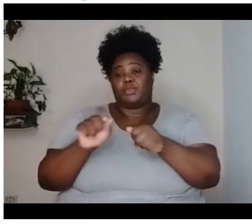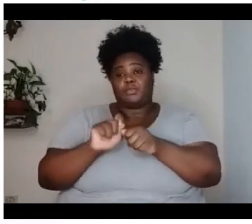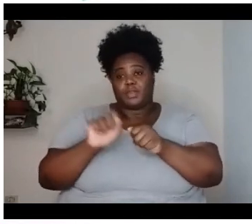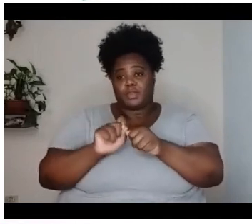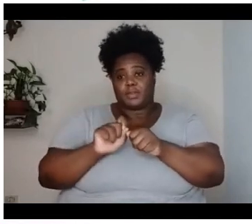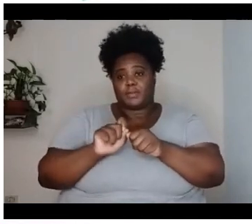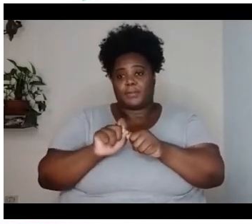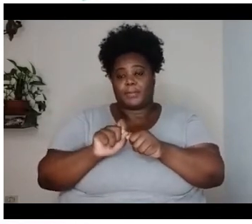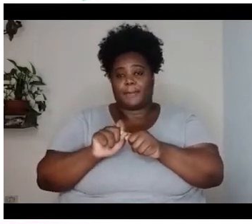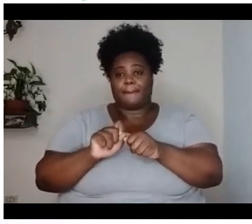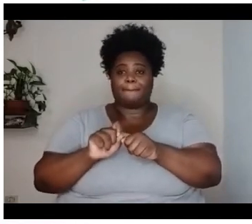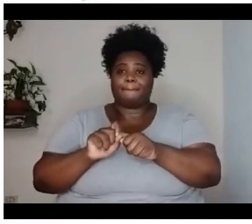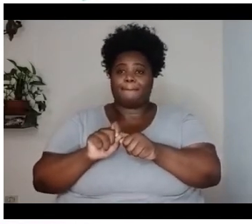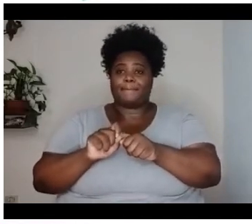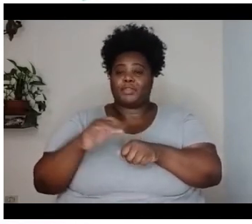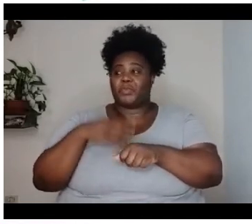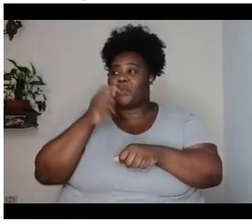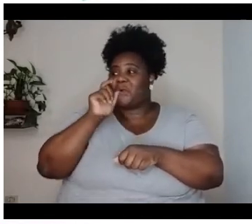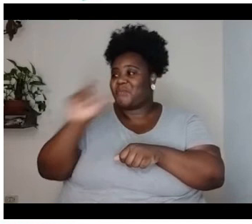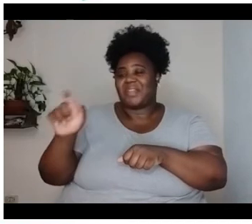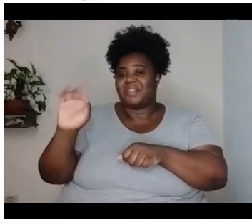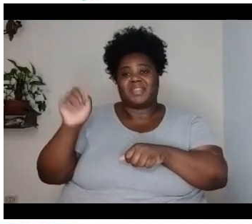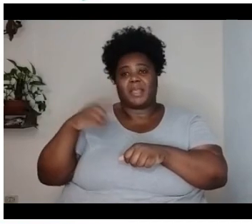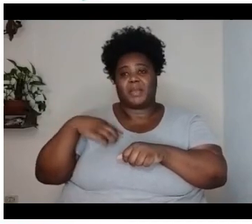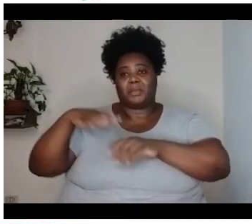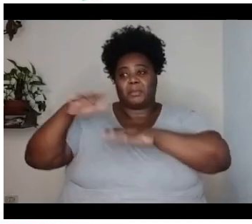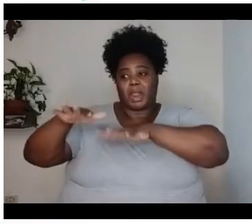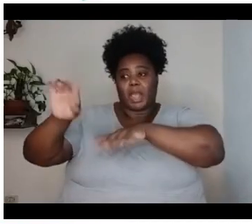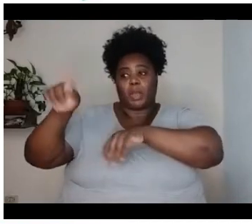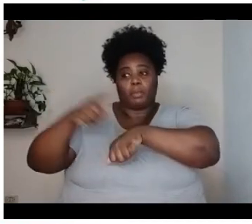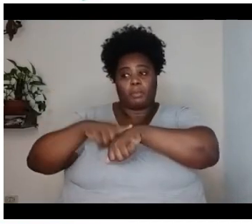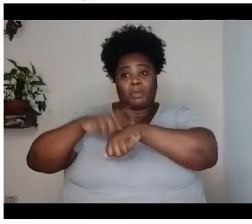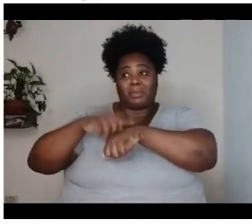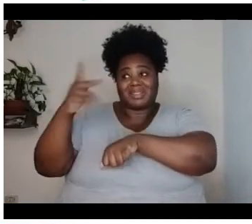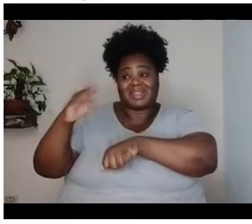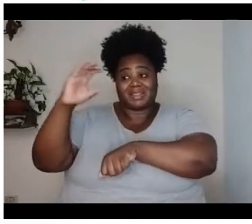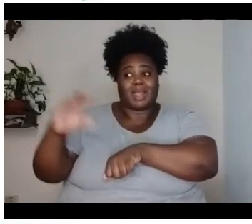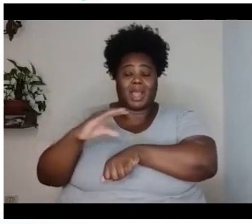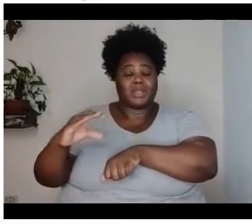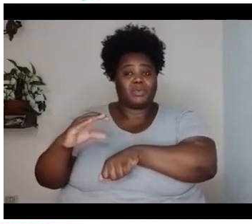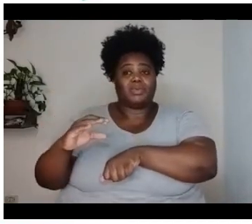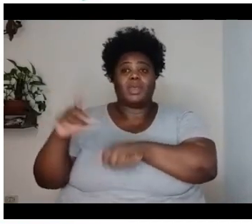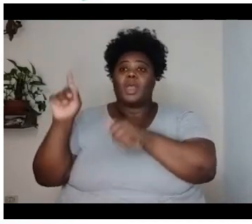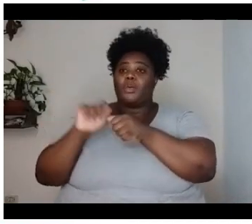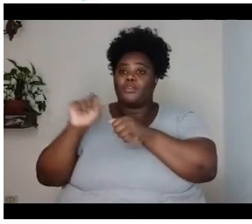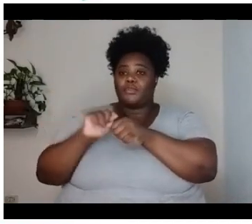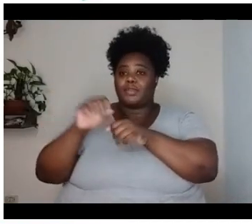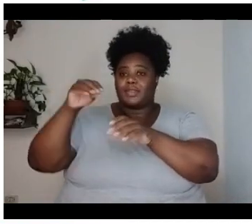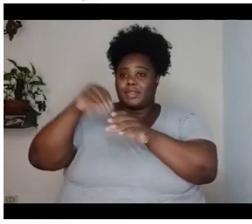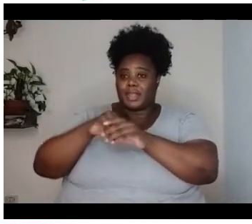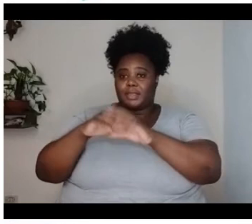ofender, né? Sem ir dentro de uma procissão, que é o momento deles, é o momento católico ali, e eu fiz dentro de uma igreja no